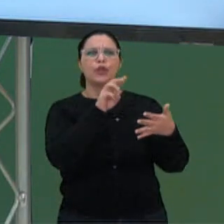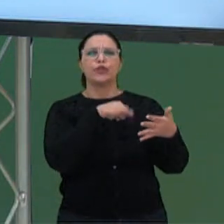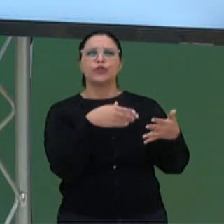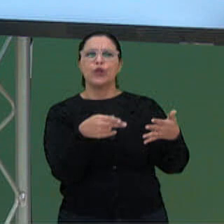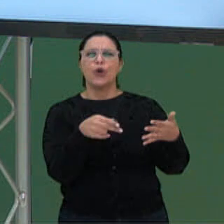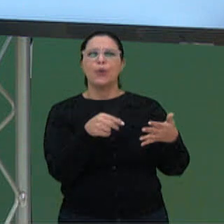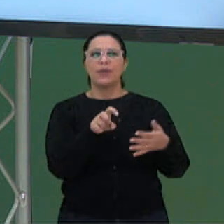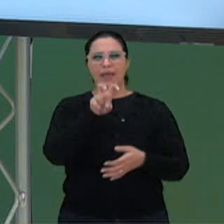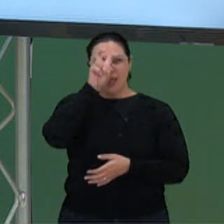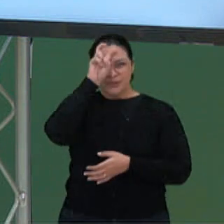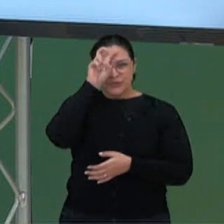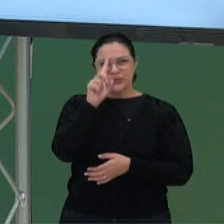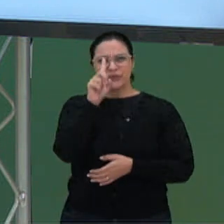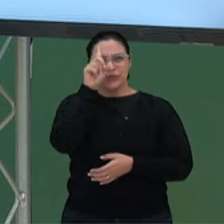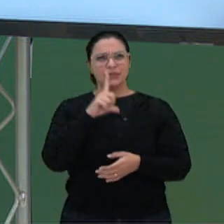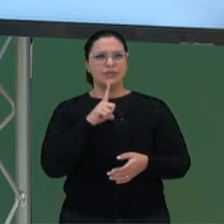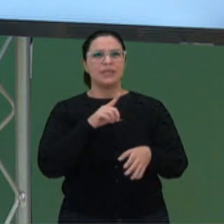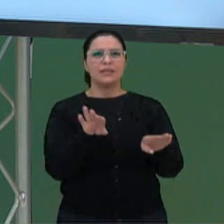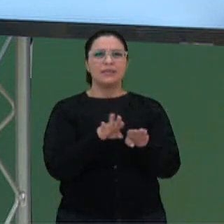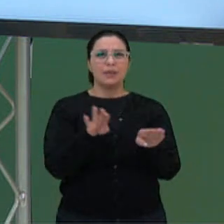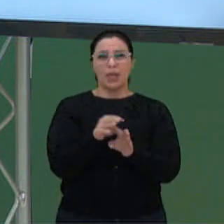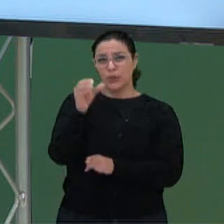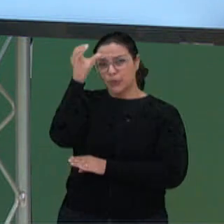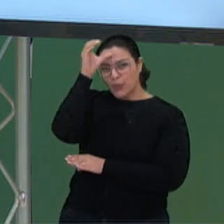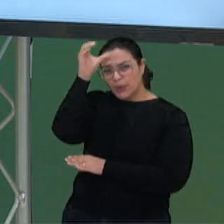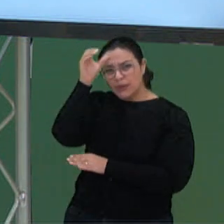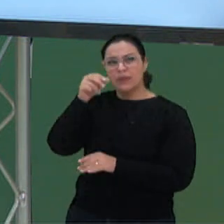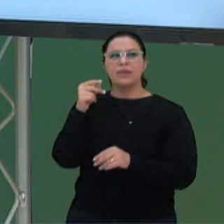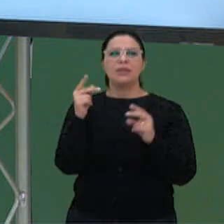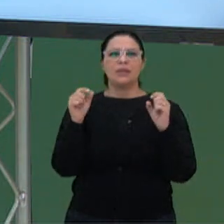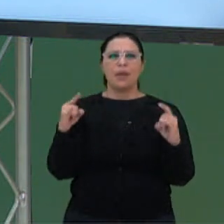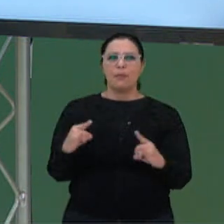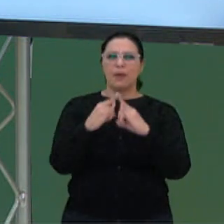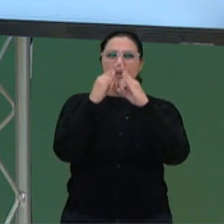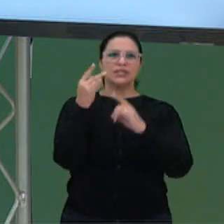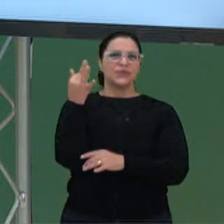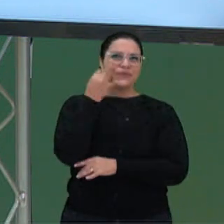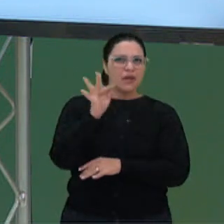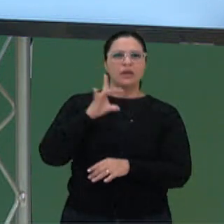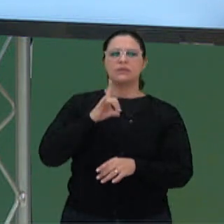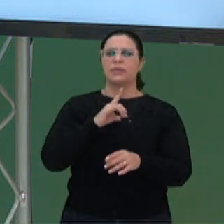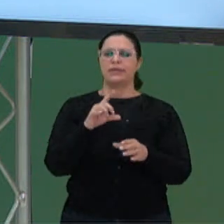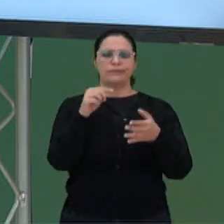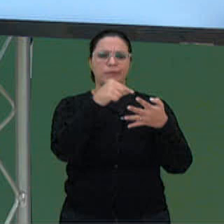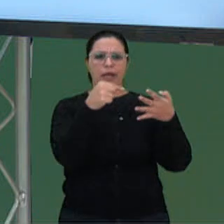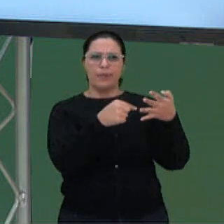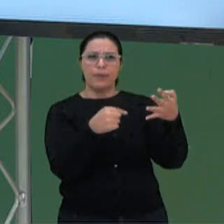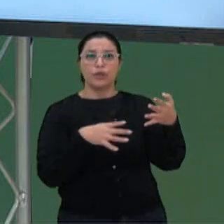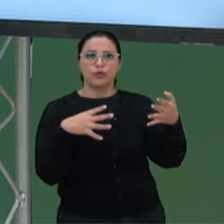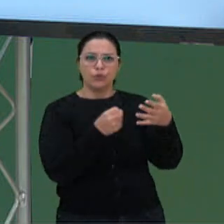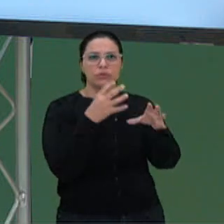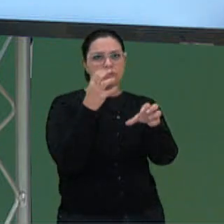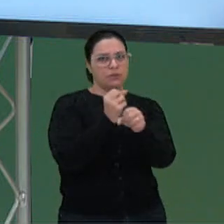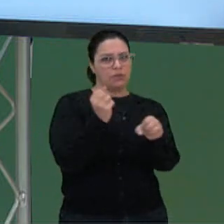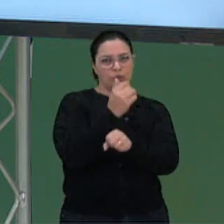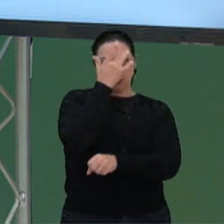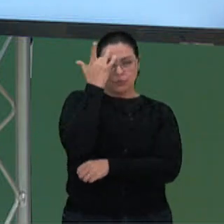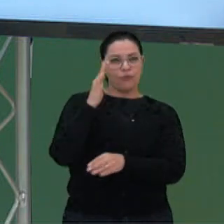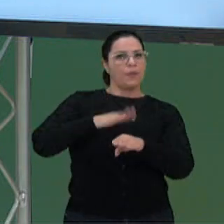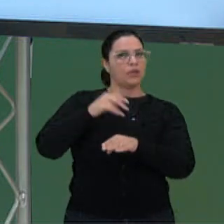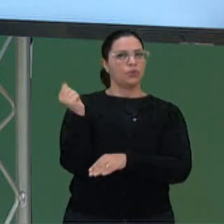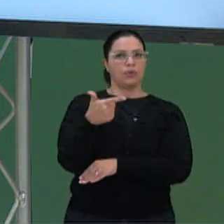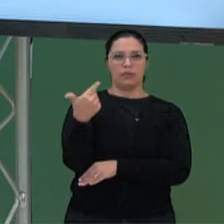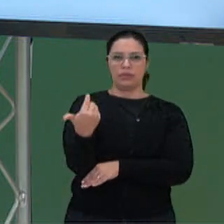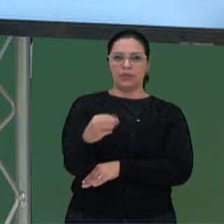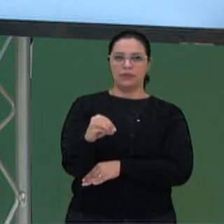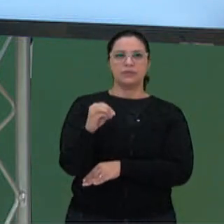Cairo no Egito, Istambul na Turquia, Paris na França, todas com população acima dos 10